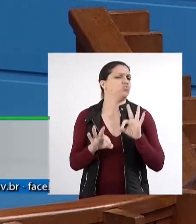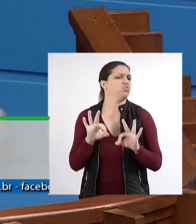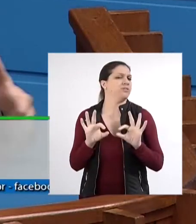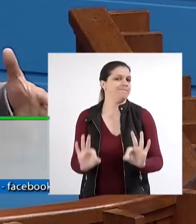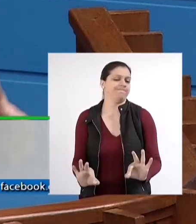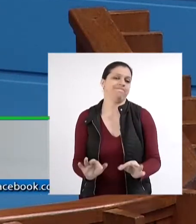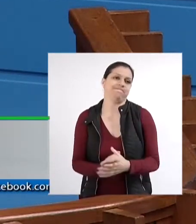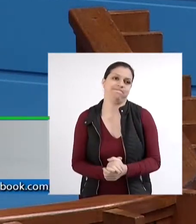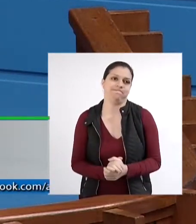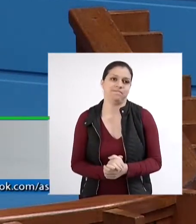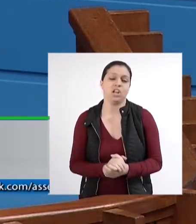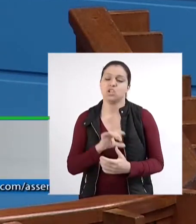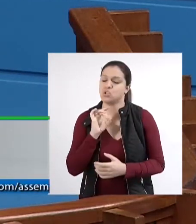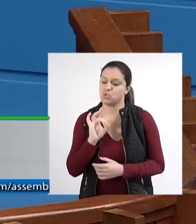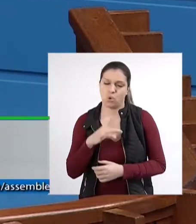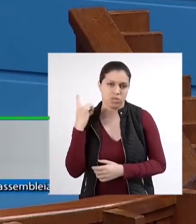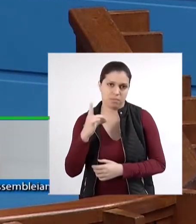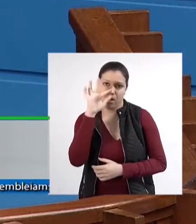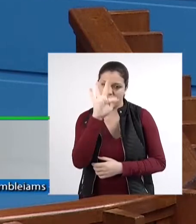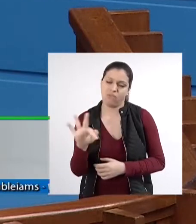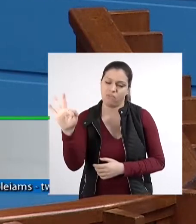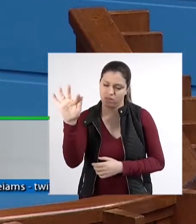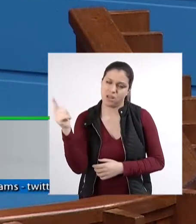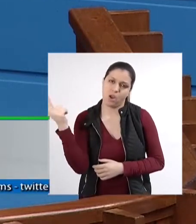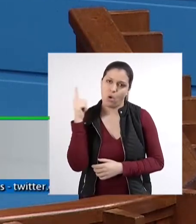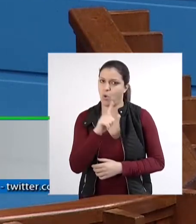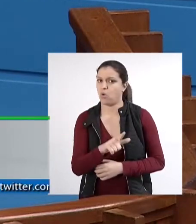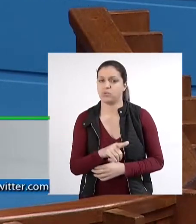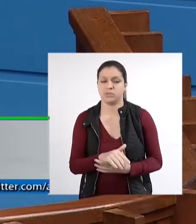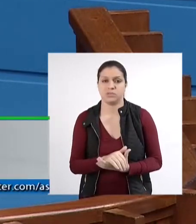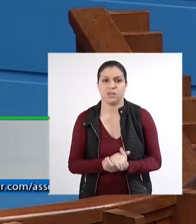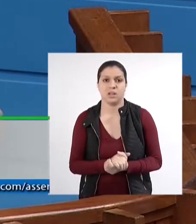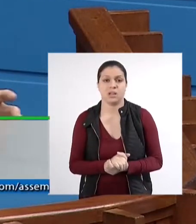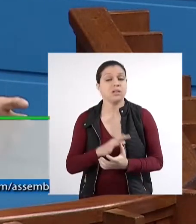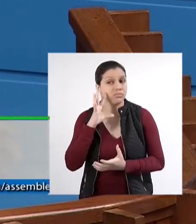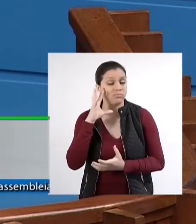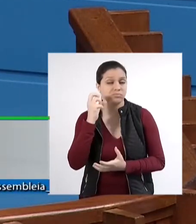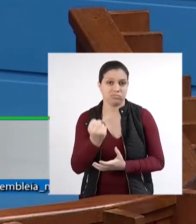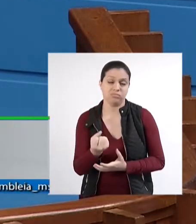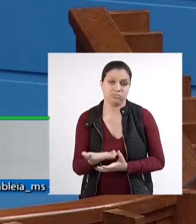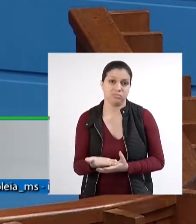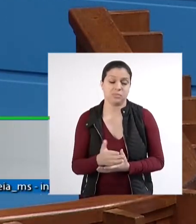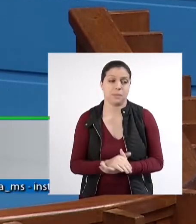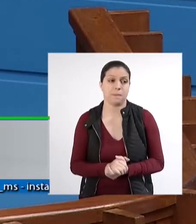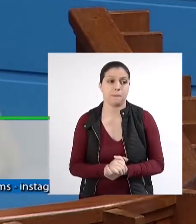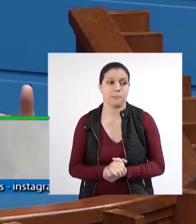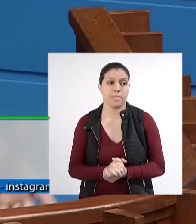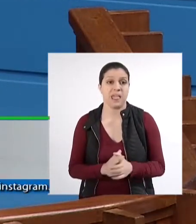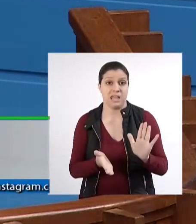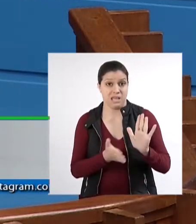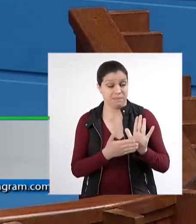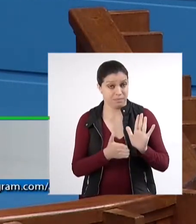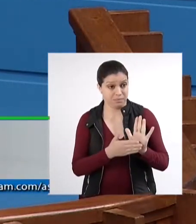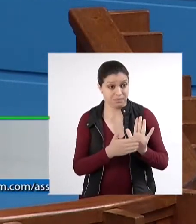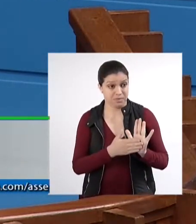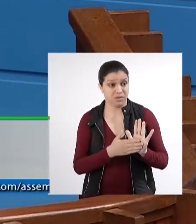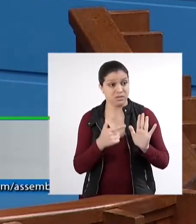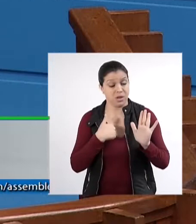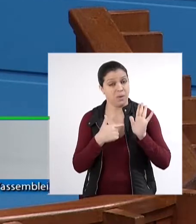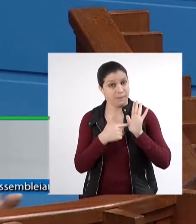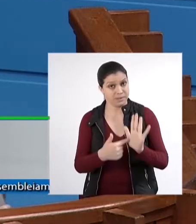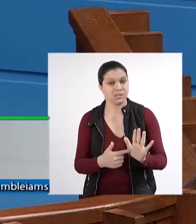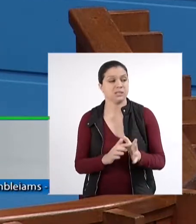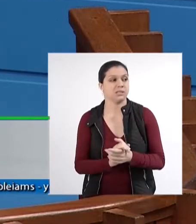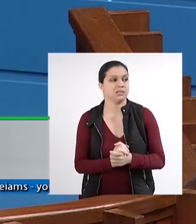E só os parlamentares federais é que podem fazer com que esta proposta que estou aqui